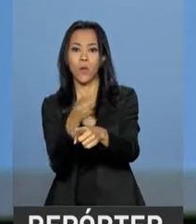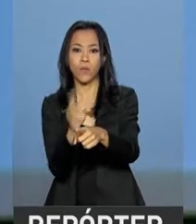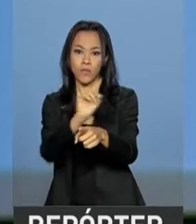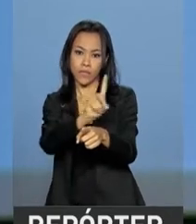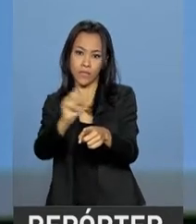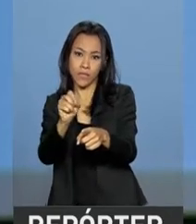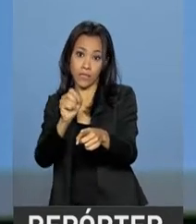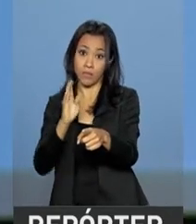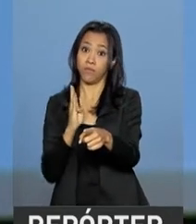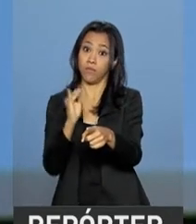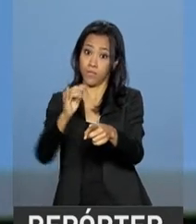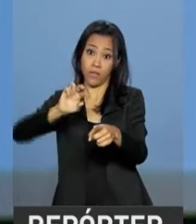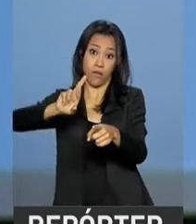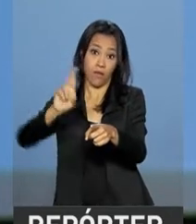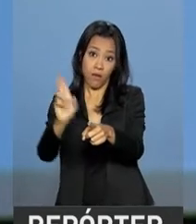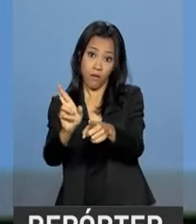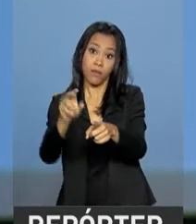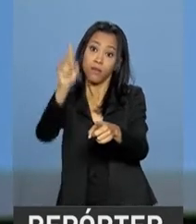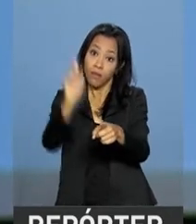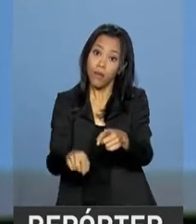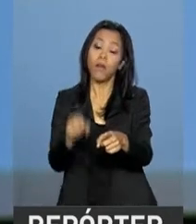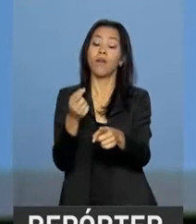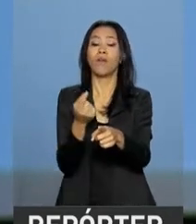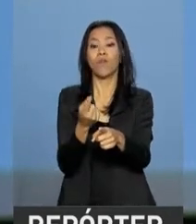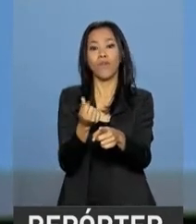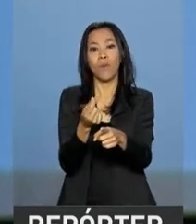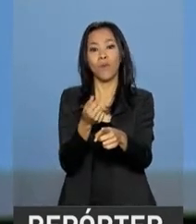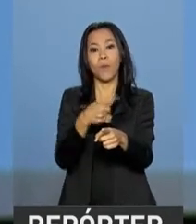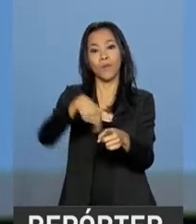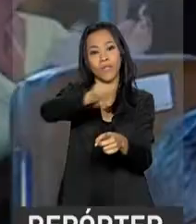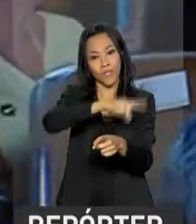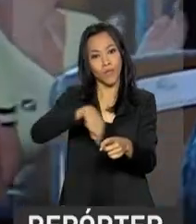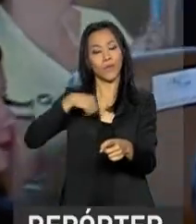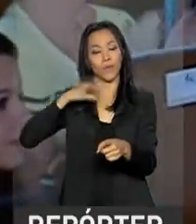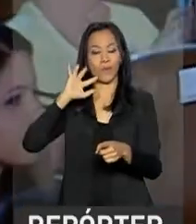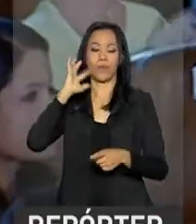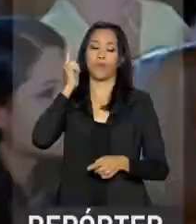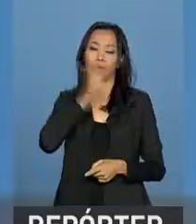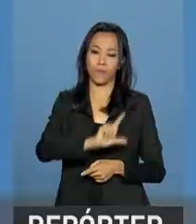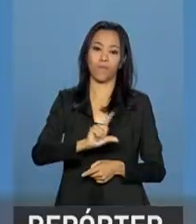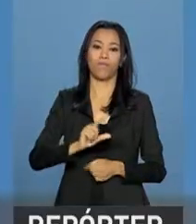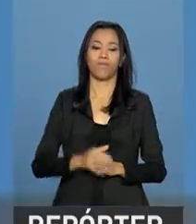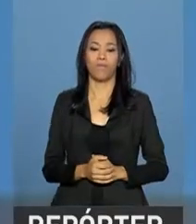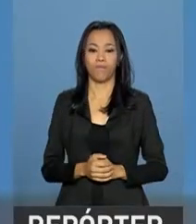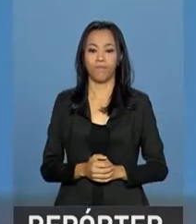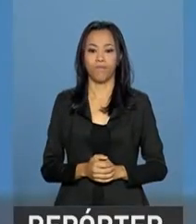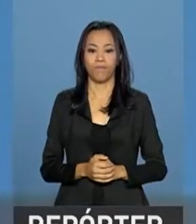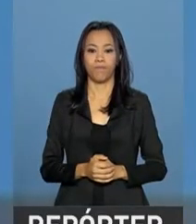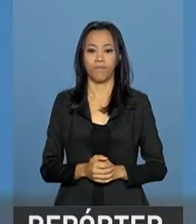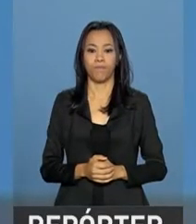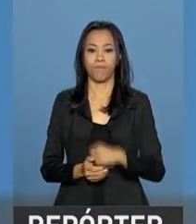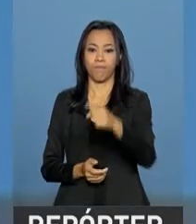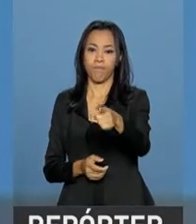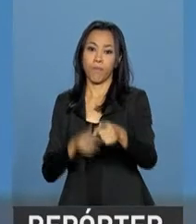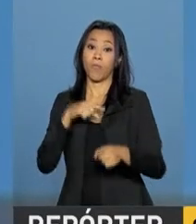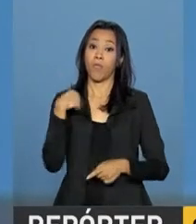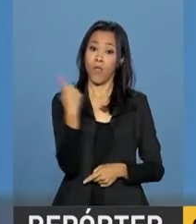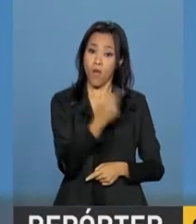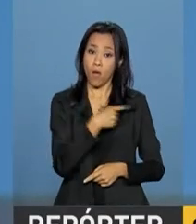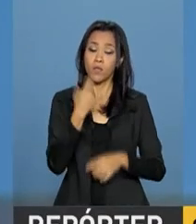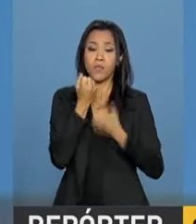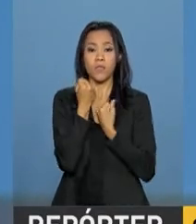de reais valores de causas nas quais nós atuamos nós defendemos o